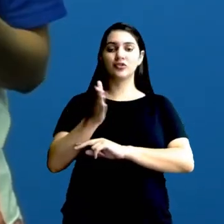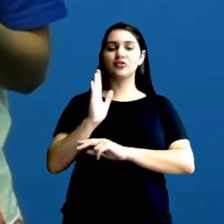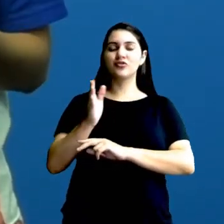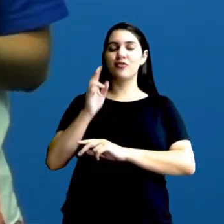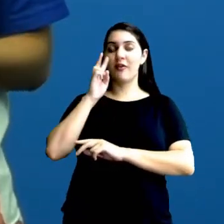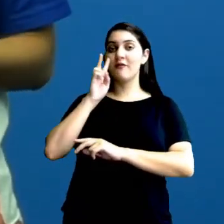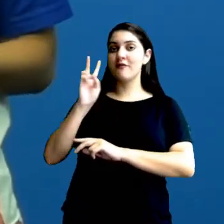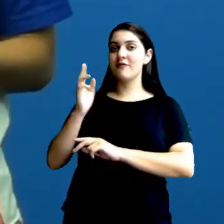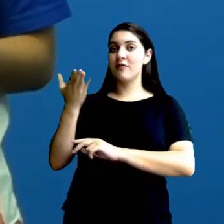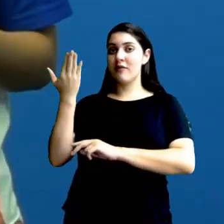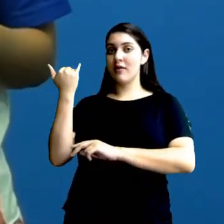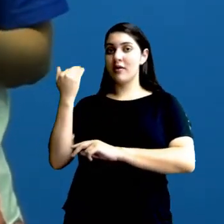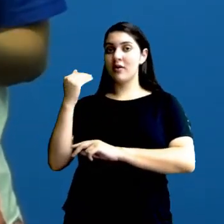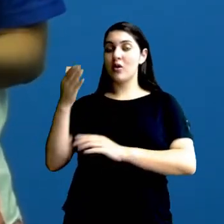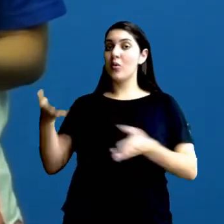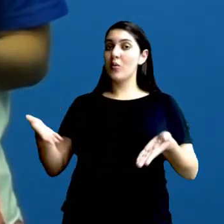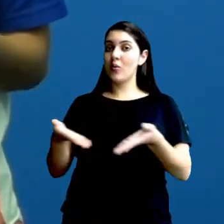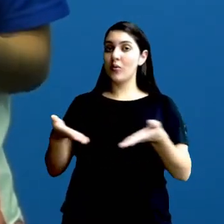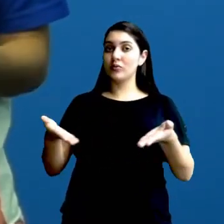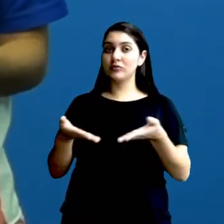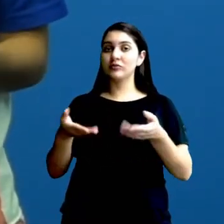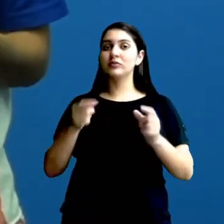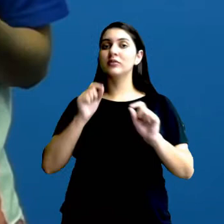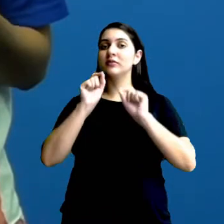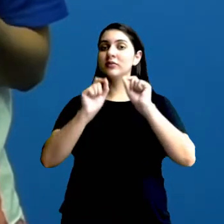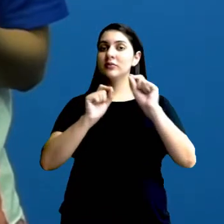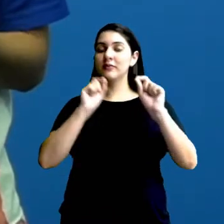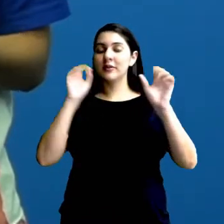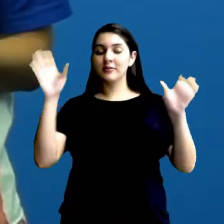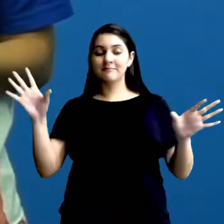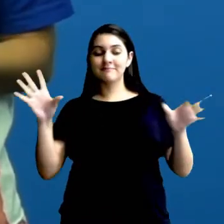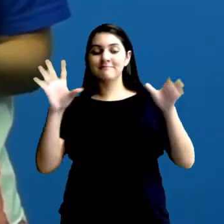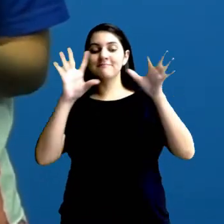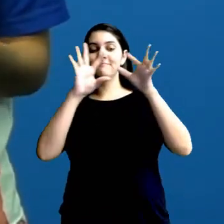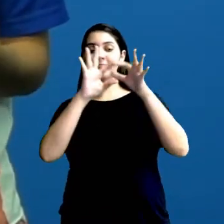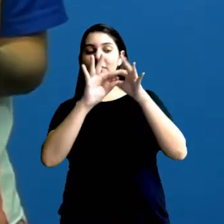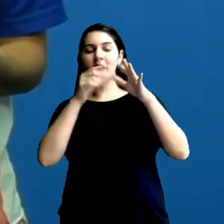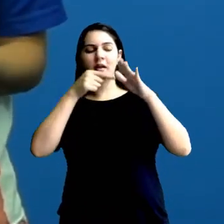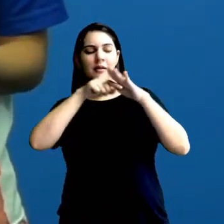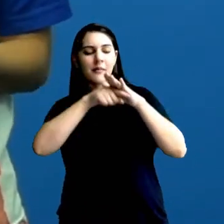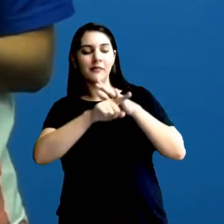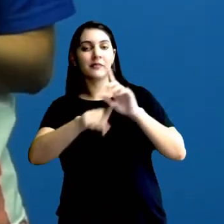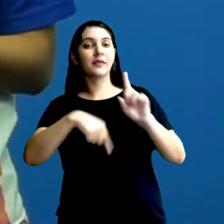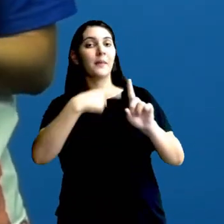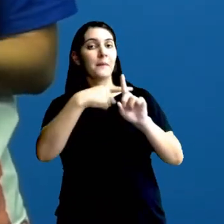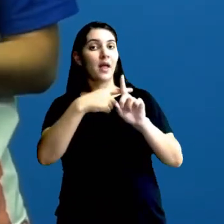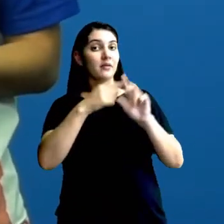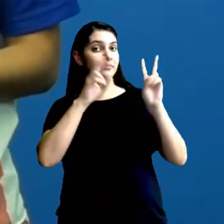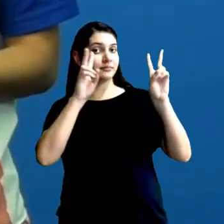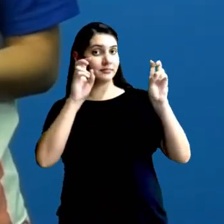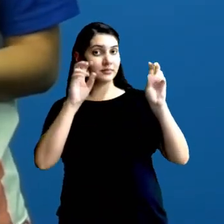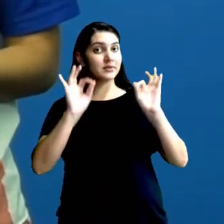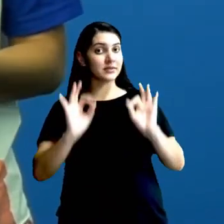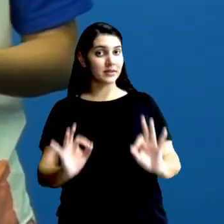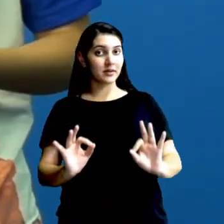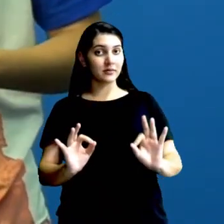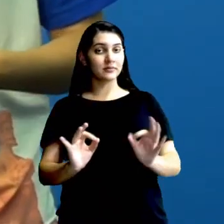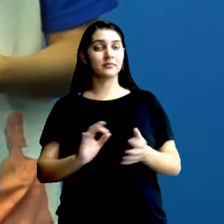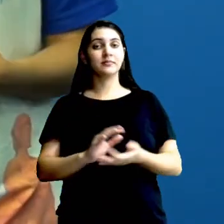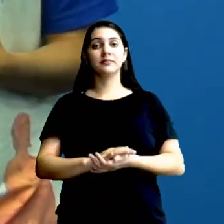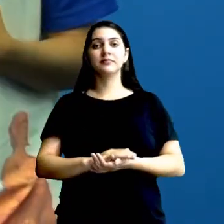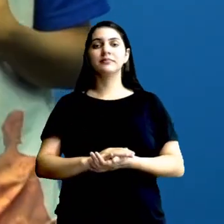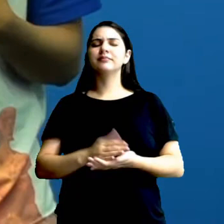já viu esse assunto antes. Hoje a gente vai complementar e aprofundar mais sobre esse assunto,